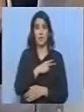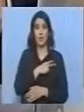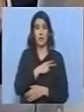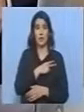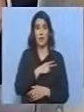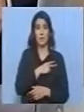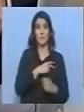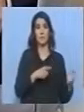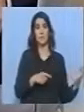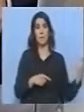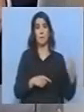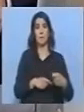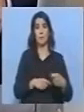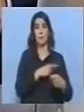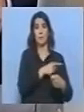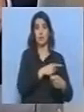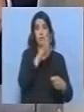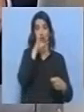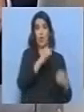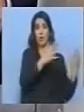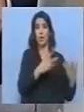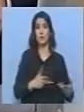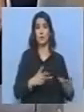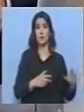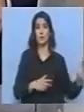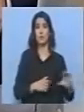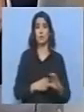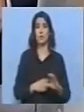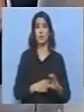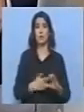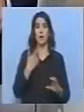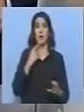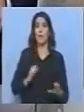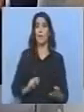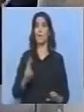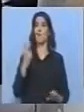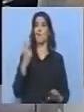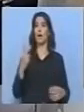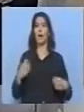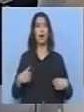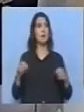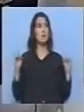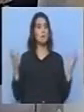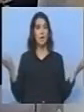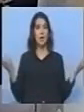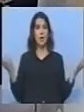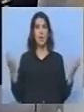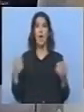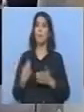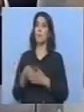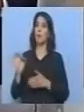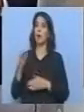seja dado às universidades via orçamento de Estado. Porque não podemos é ter as duas coisas. Quer dizer, não se pode ter propina